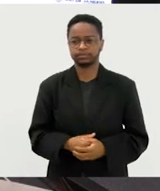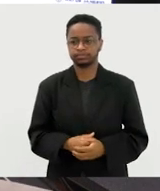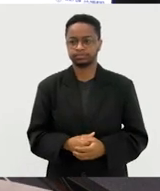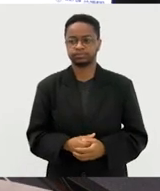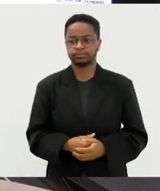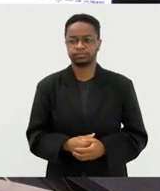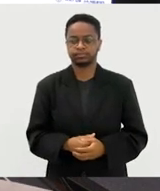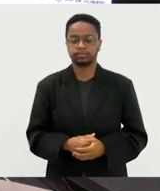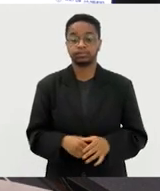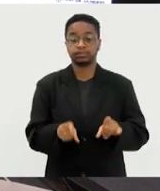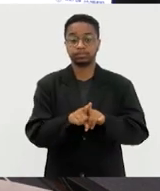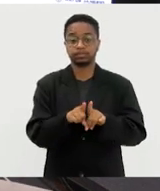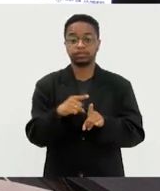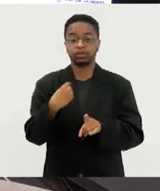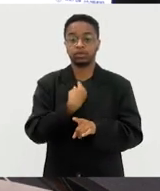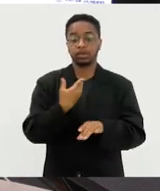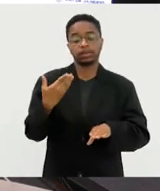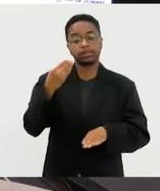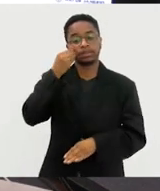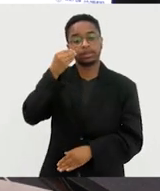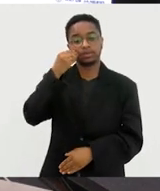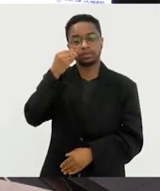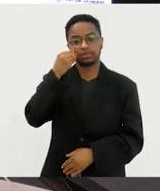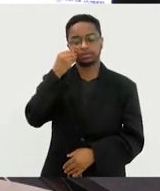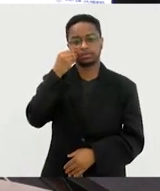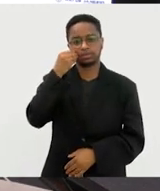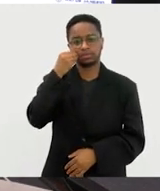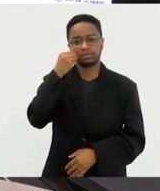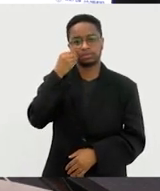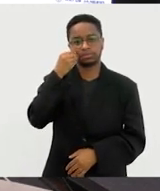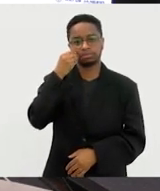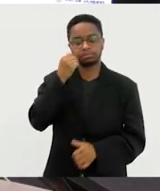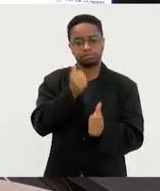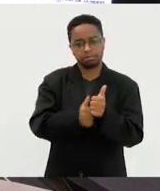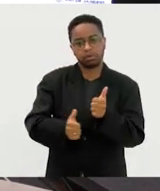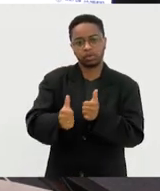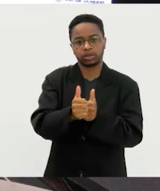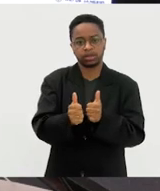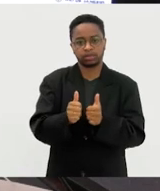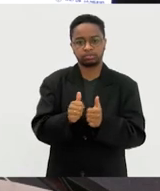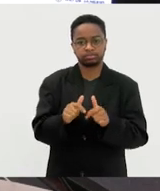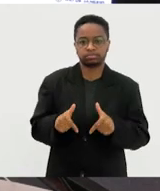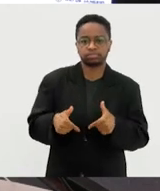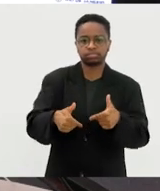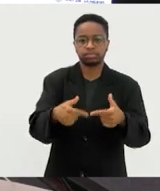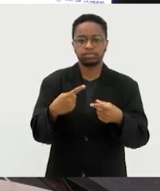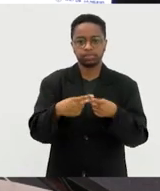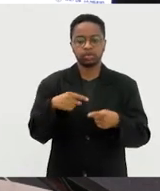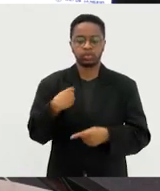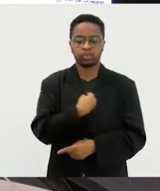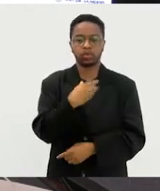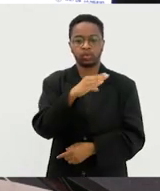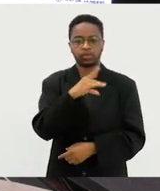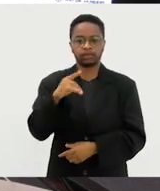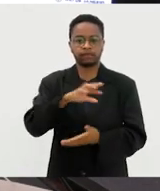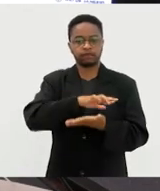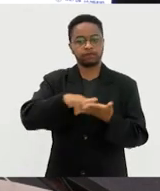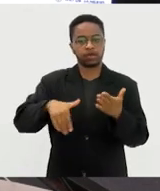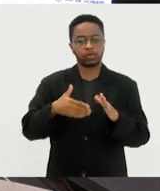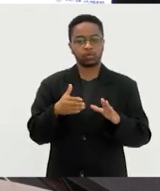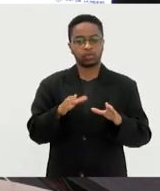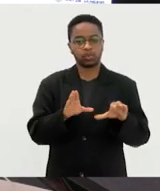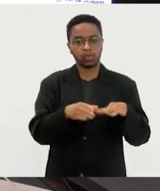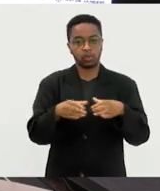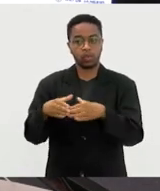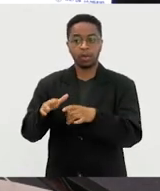Não, inclusive, a gente está tentando até assumir o protagonismo. Nós estamos coordenando vários desses grupos também. Uhum. E assim, é por isso também que o secretário está tão